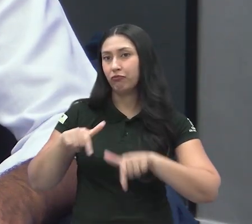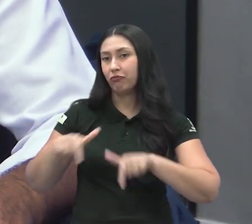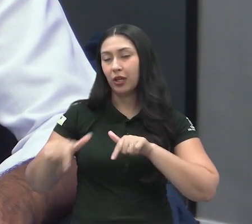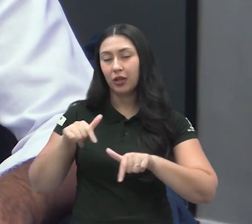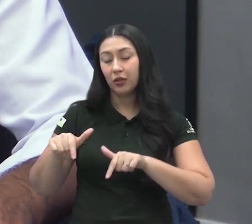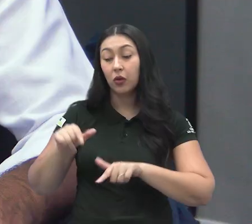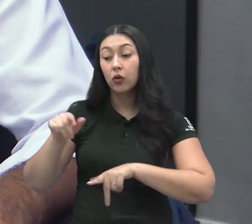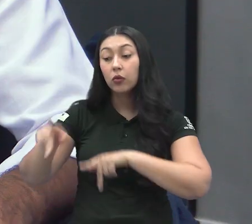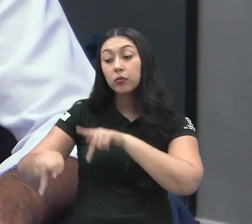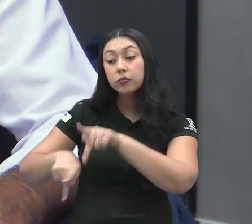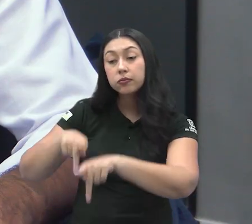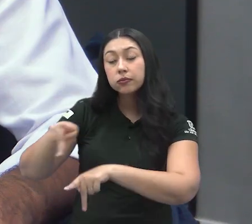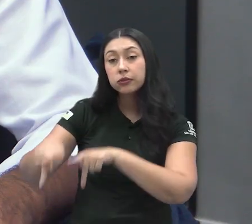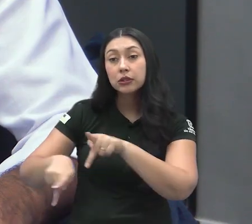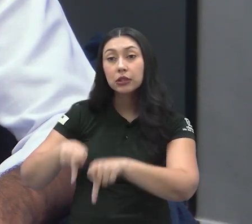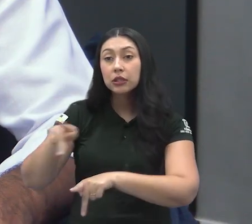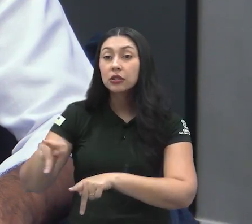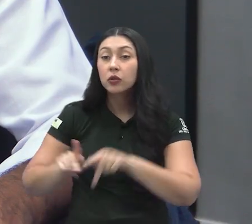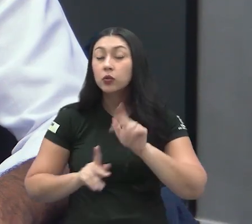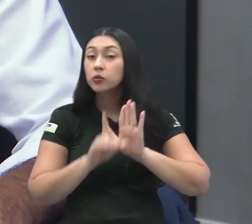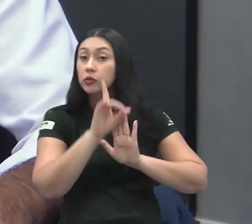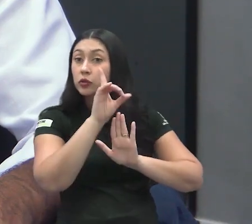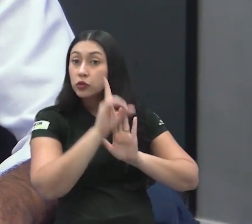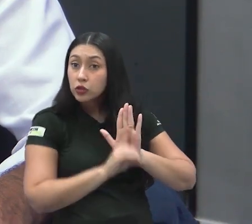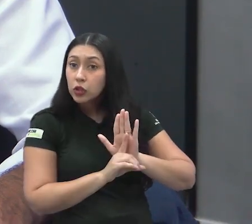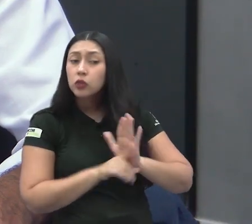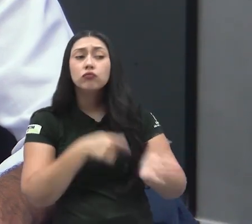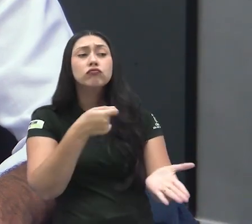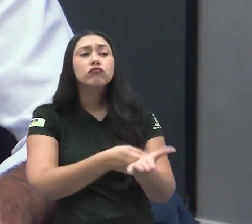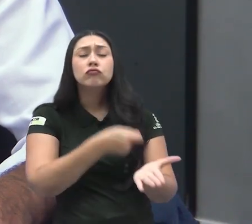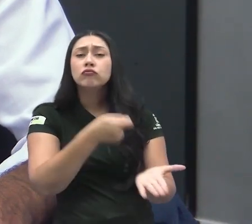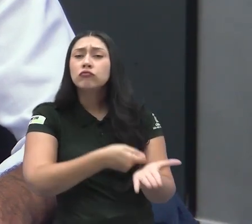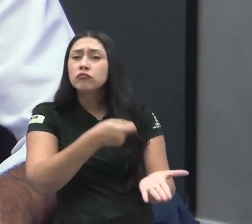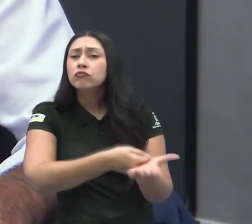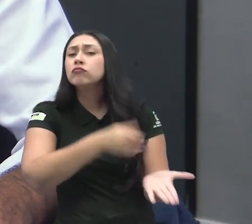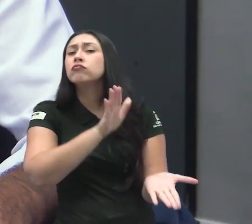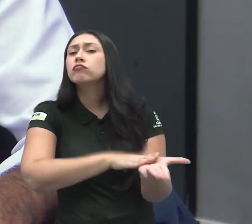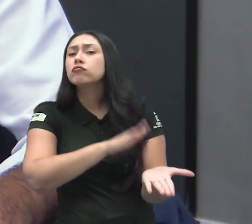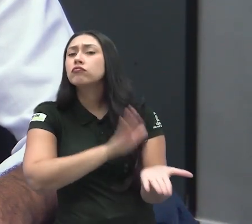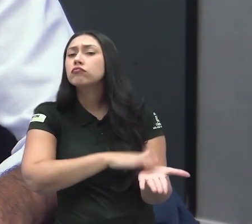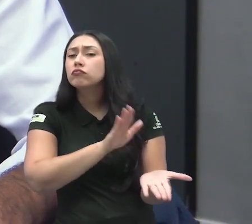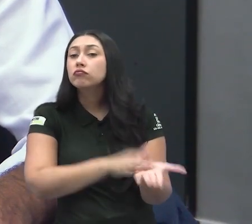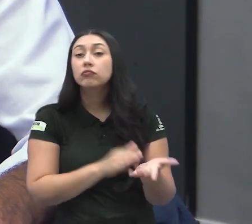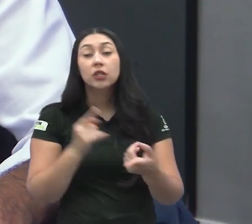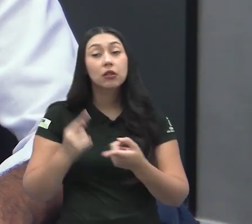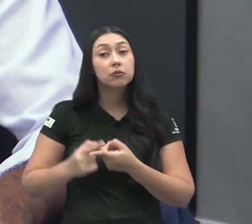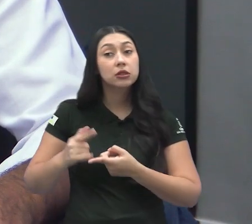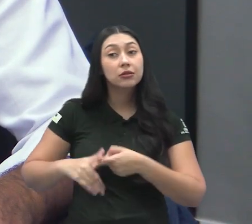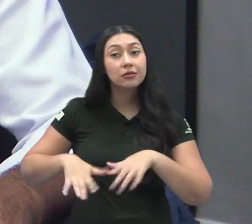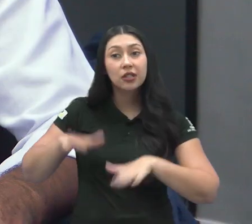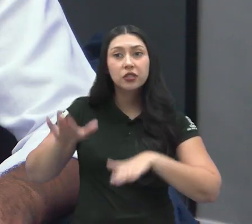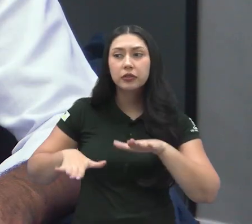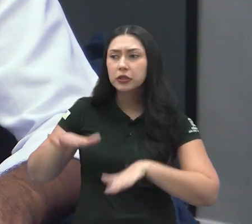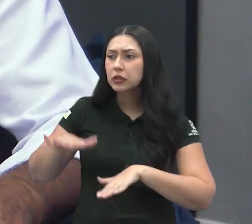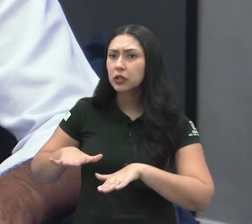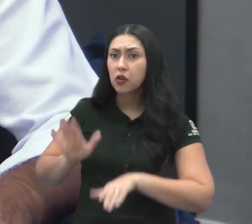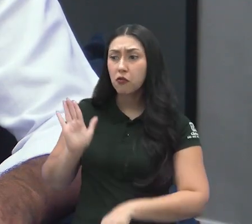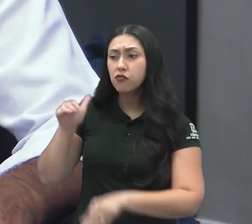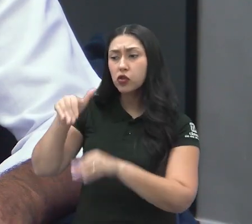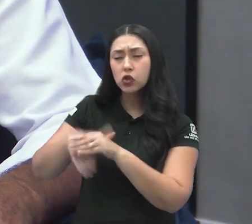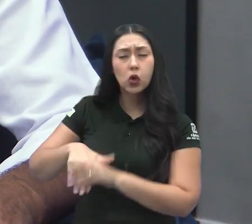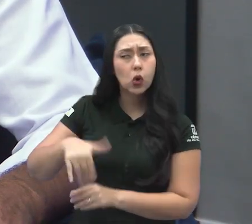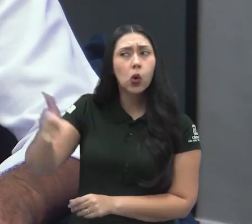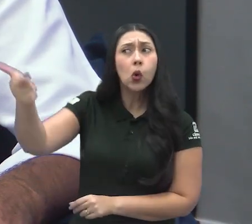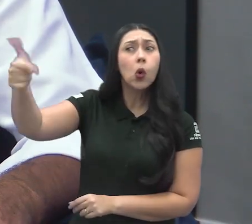A população ela tem o seu direito de cobrar, até porque às vezes ela nem votou na